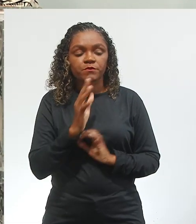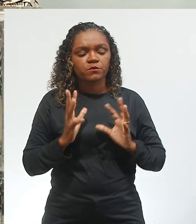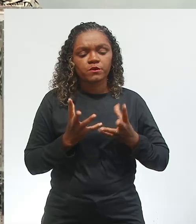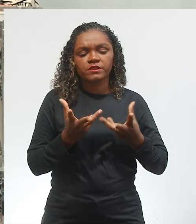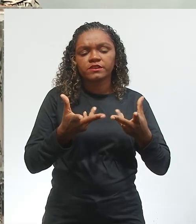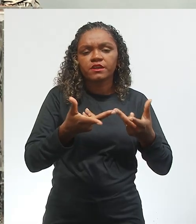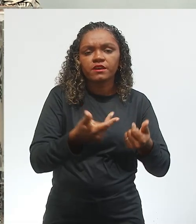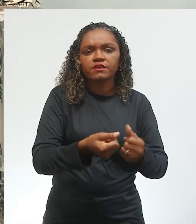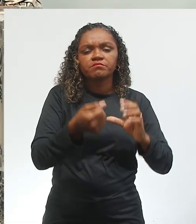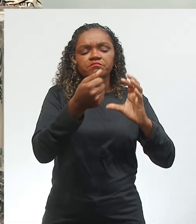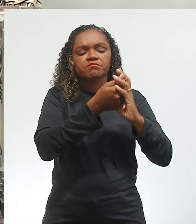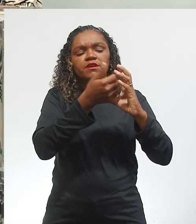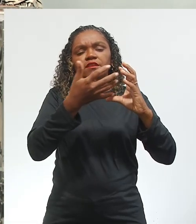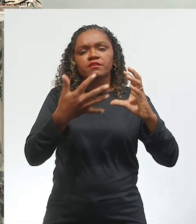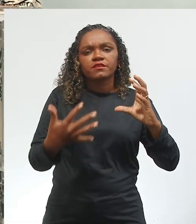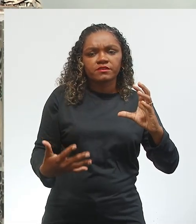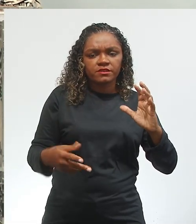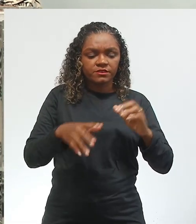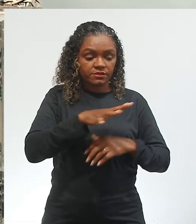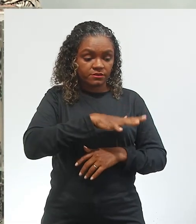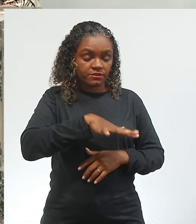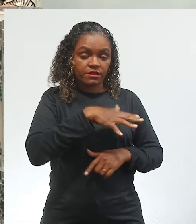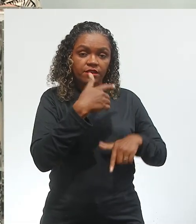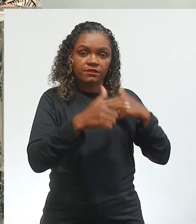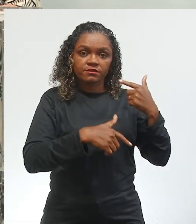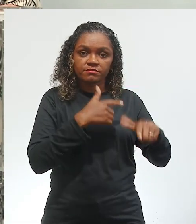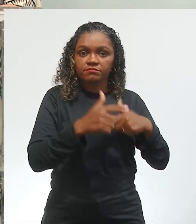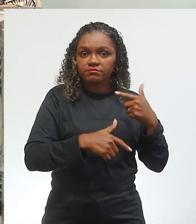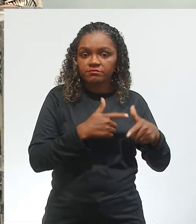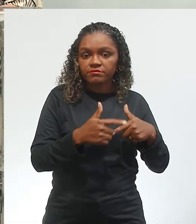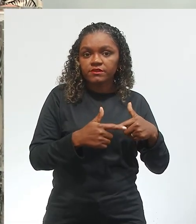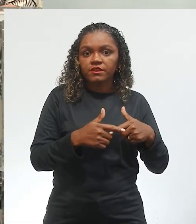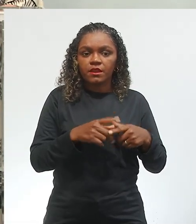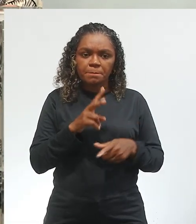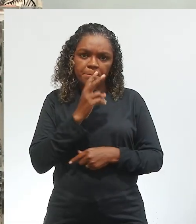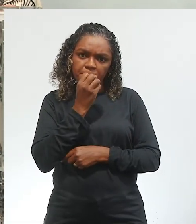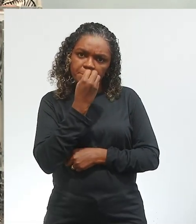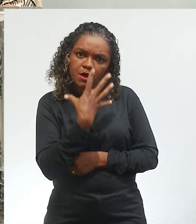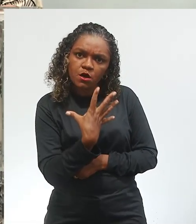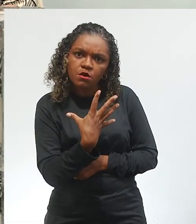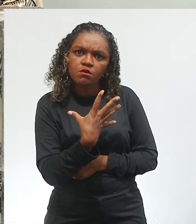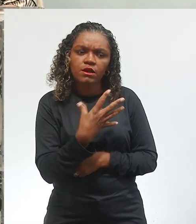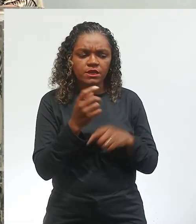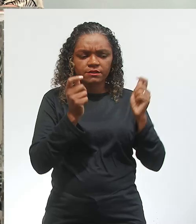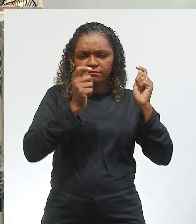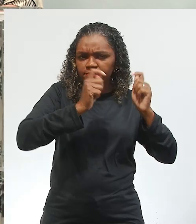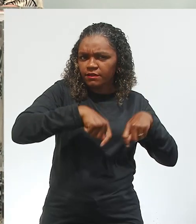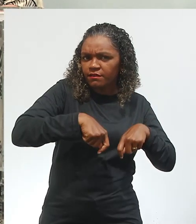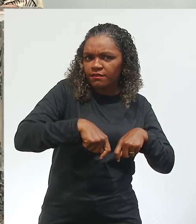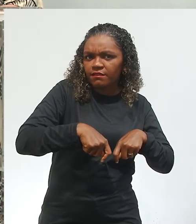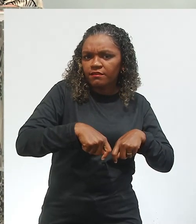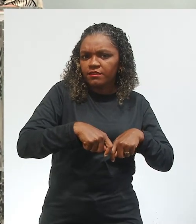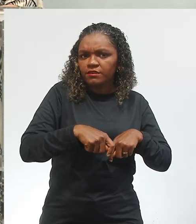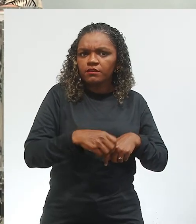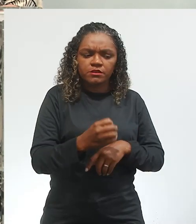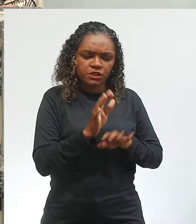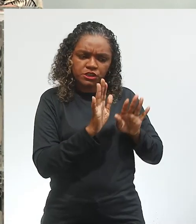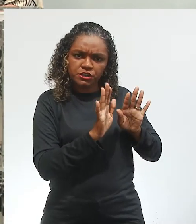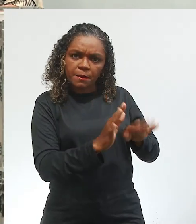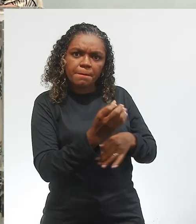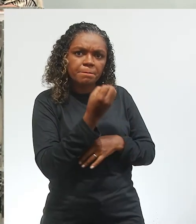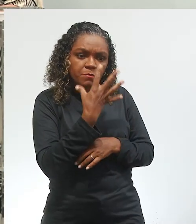qualidades, né, aquelas características que aquele serviço oferece, que são fortes, né, que são boas, que